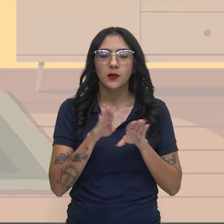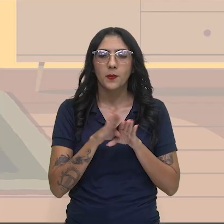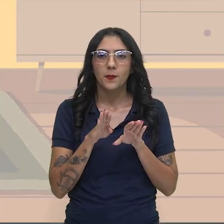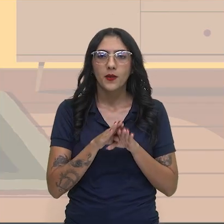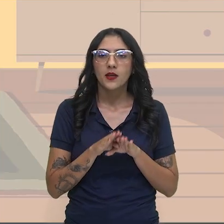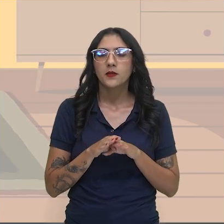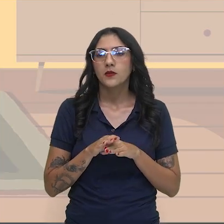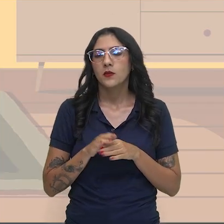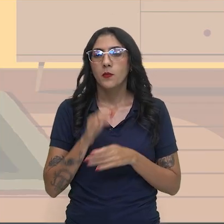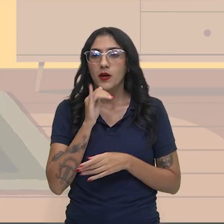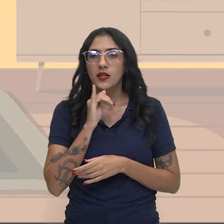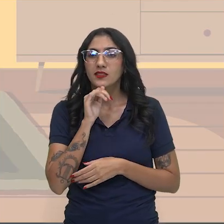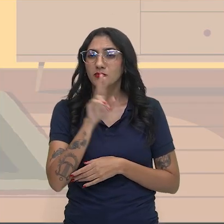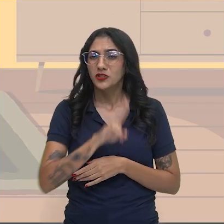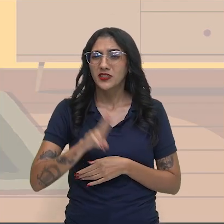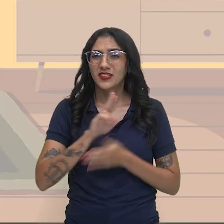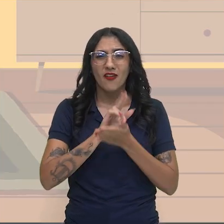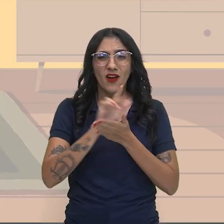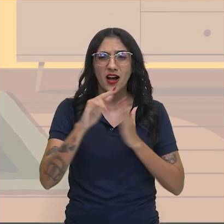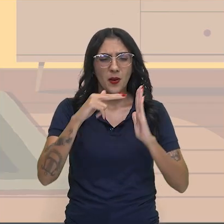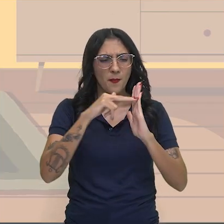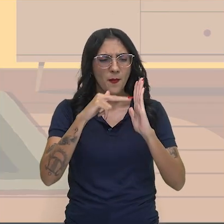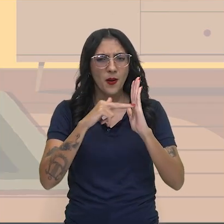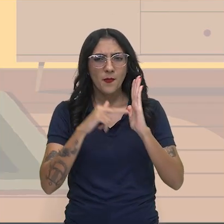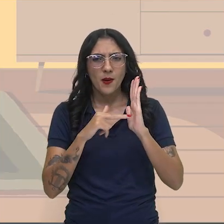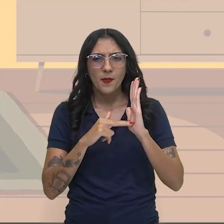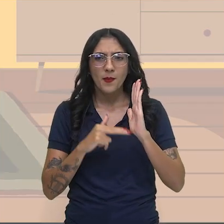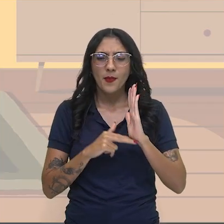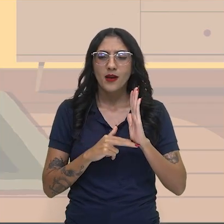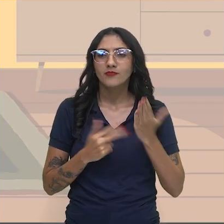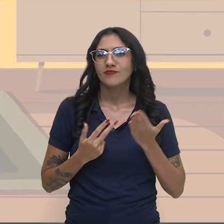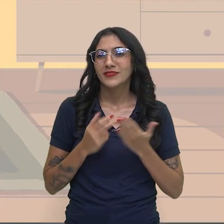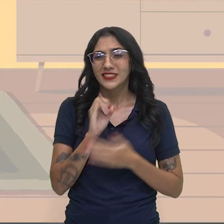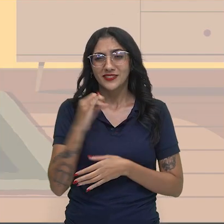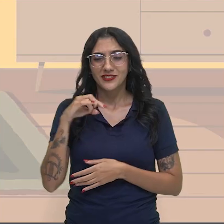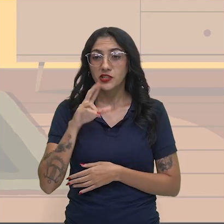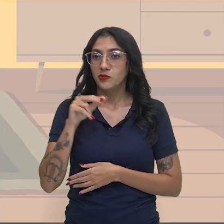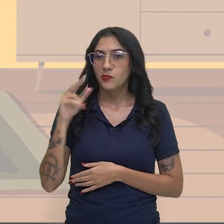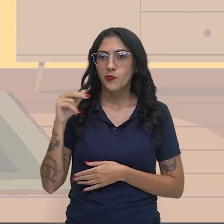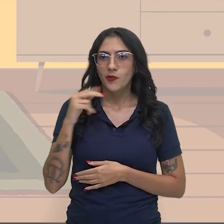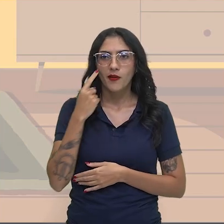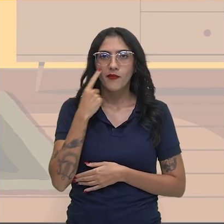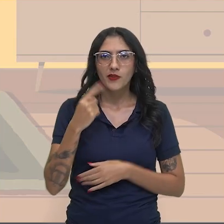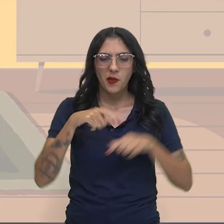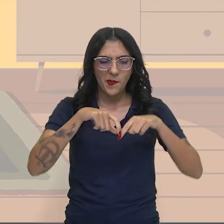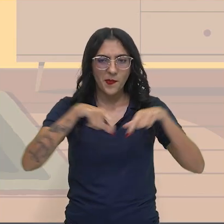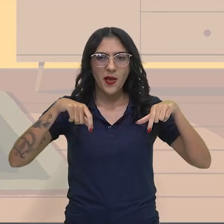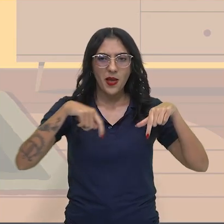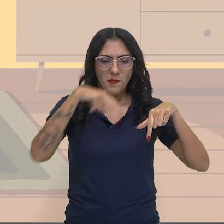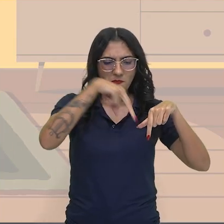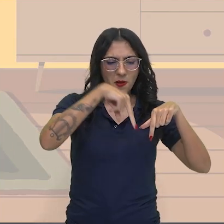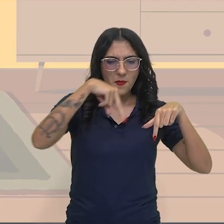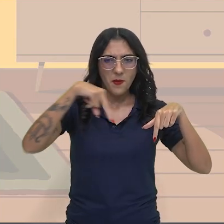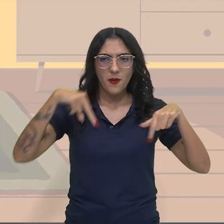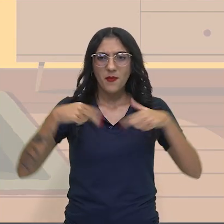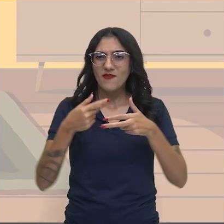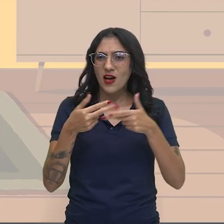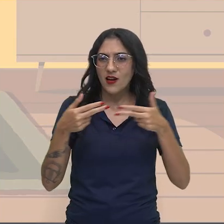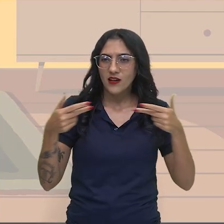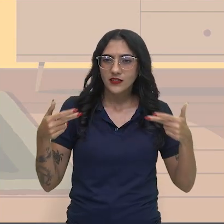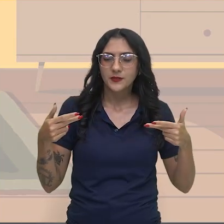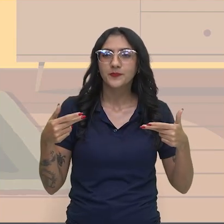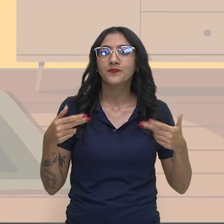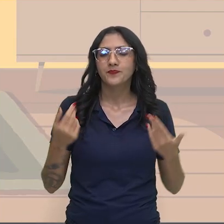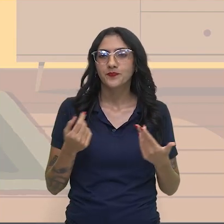mesma tomada com muitos aparelhos. Quem nunca, né, utilizou um Benjamin com milhões de aparelhos ali?